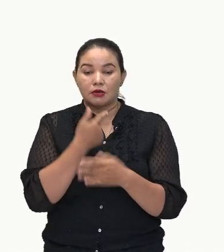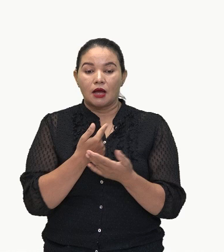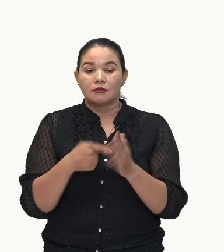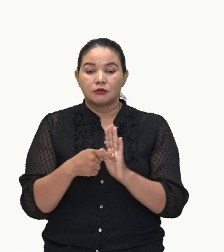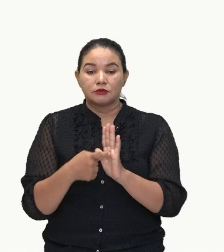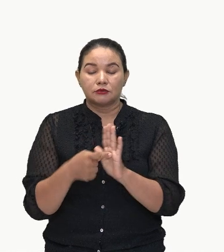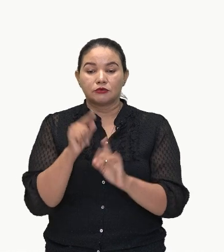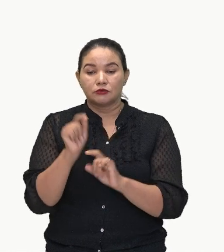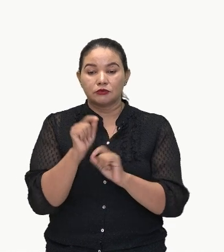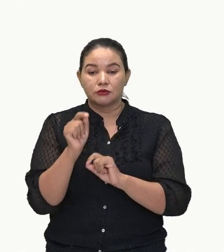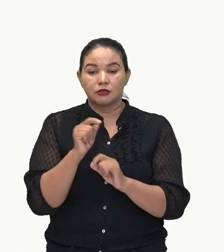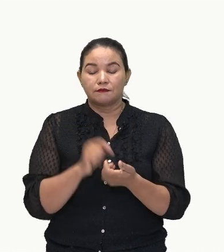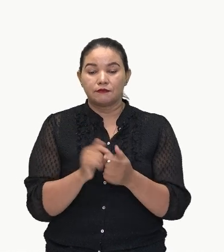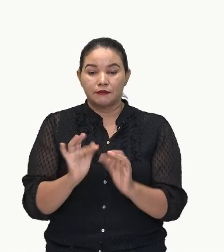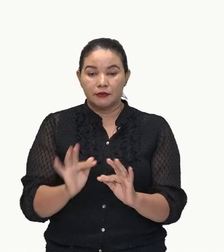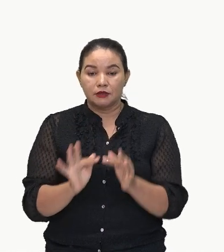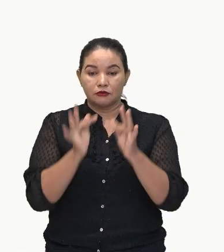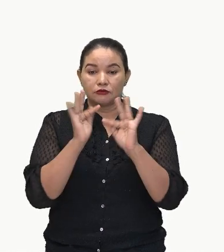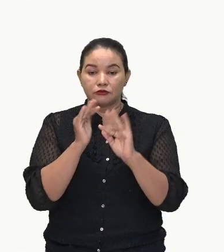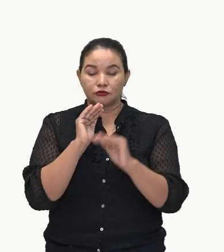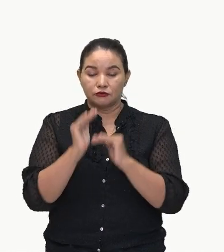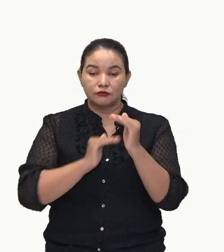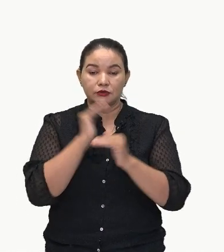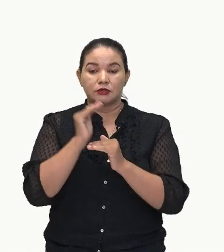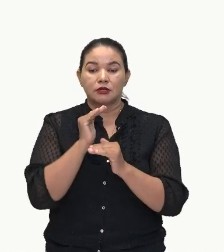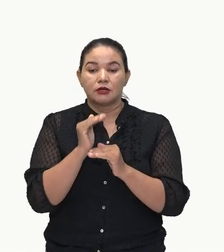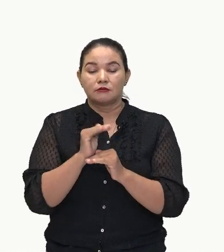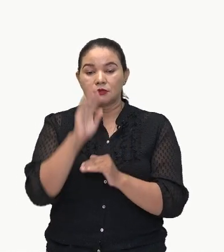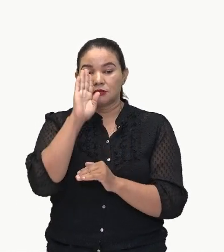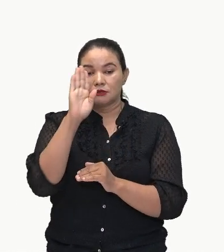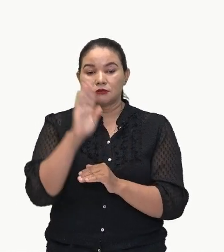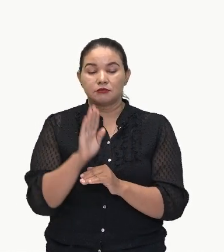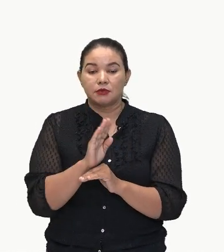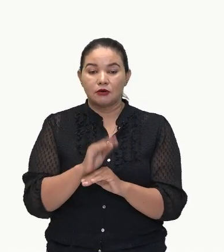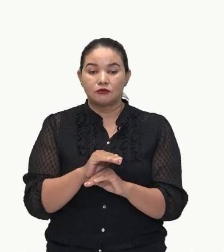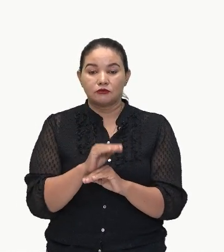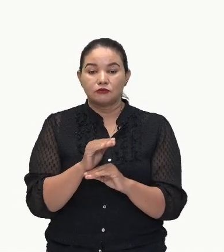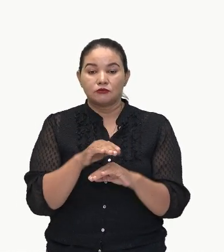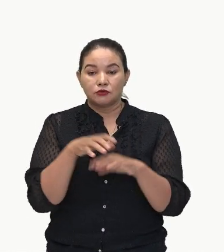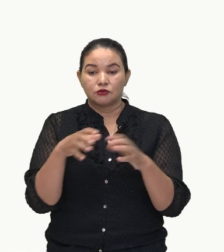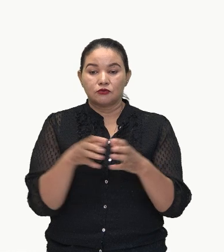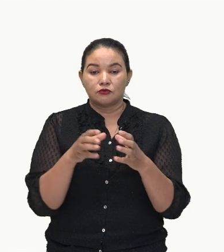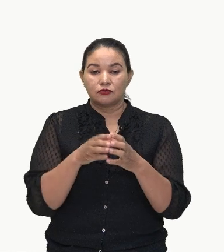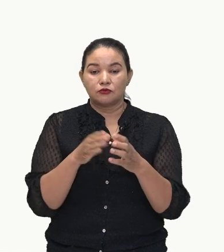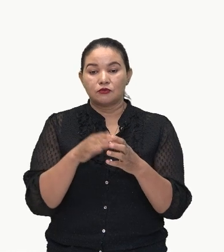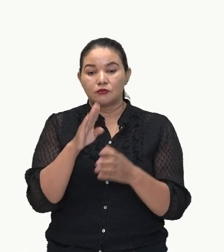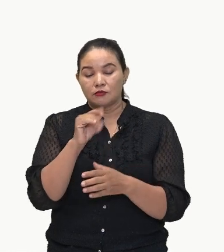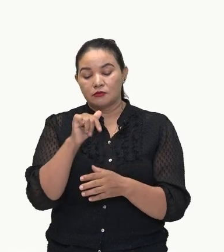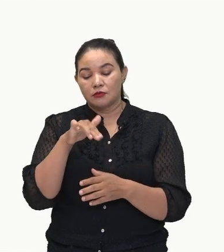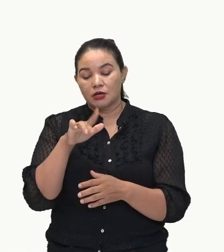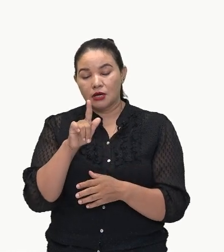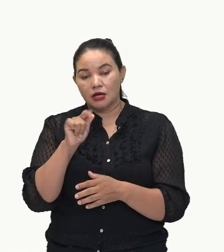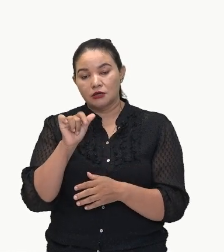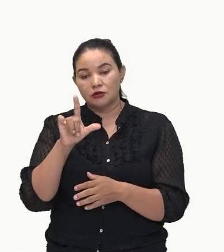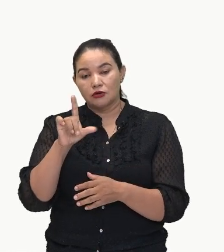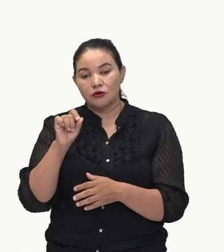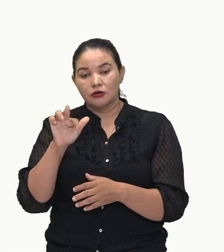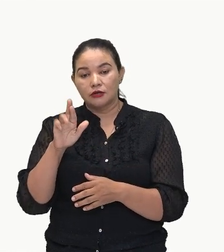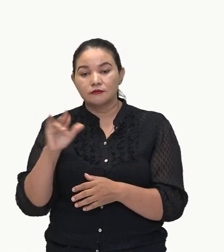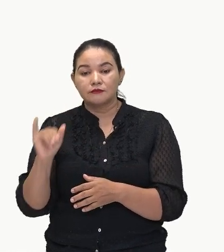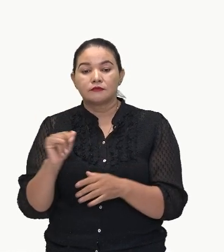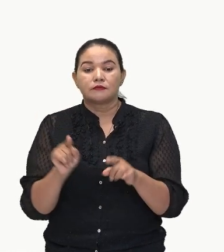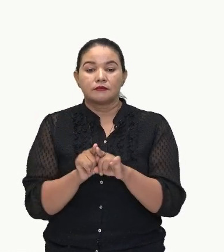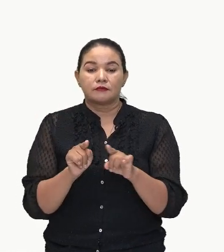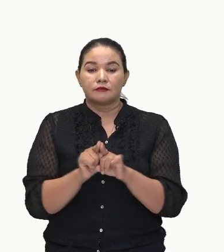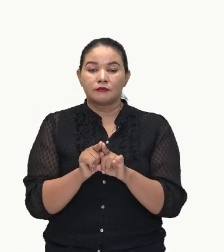hoje em tecnologia avançada, principalmente no polo de Bangalore, com energia nuclear, satélites